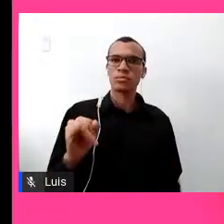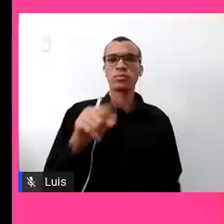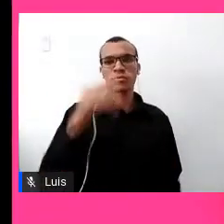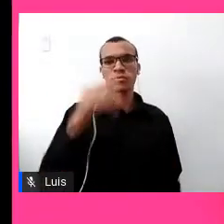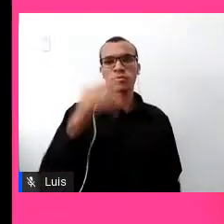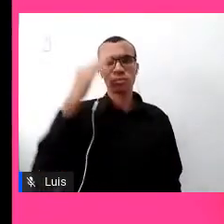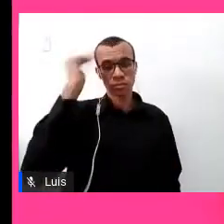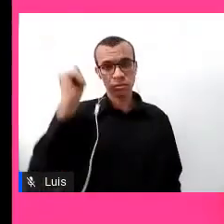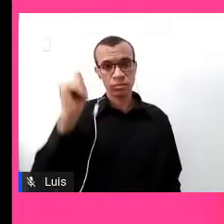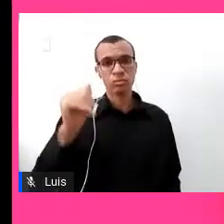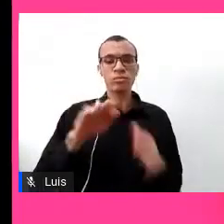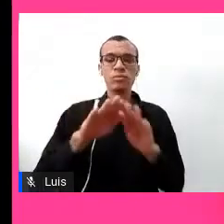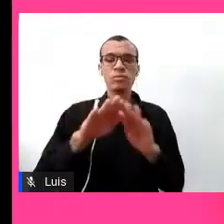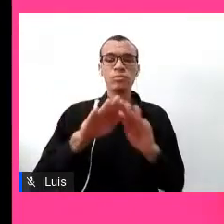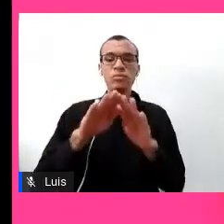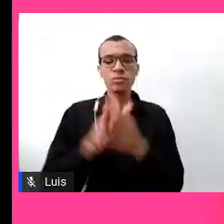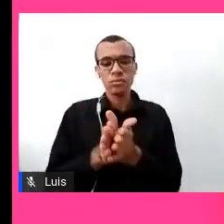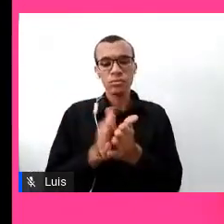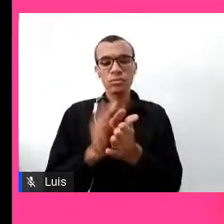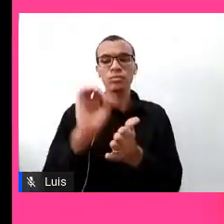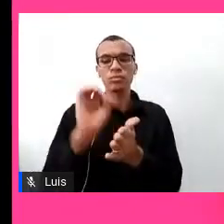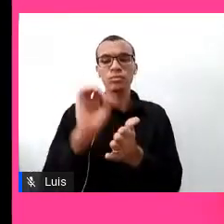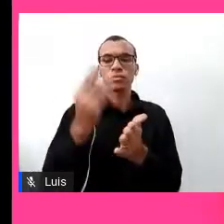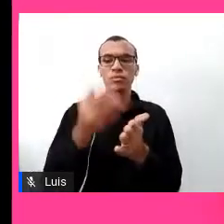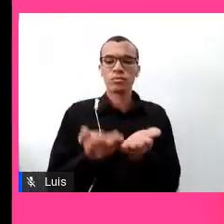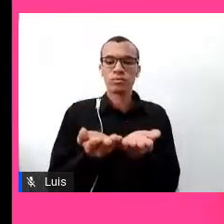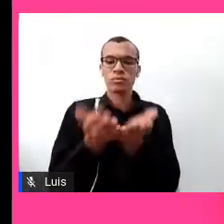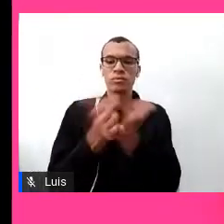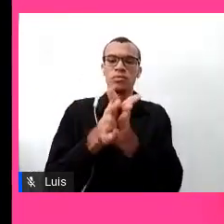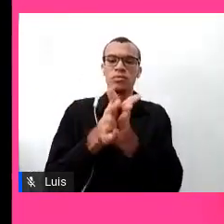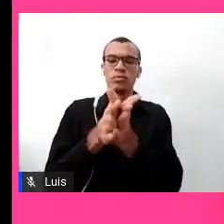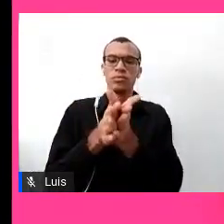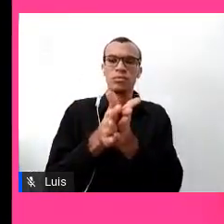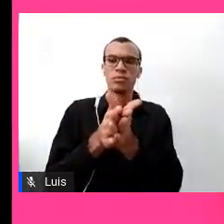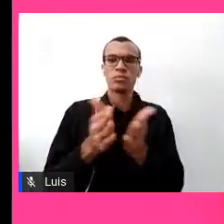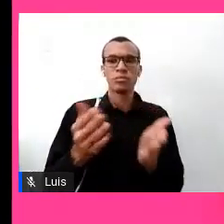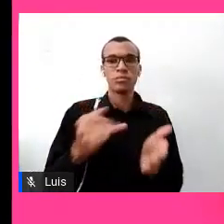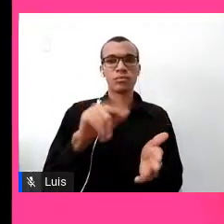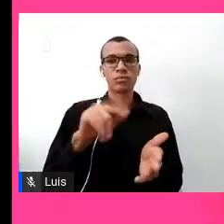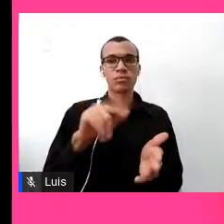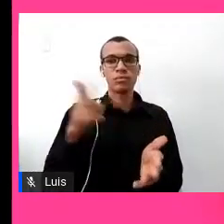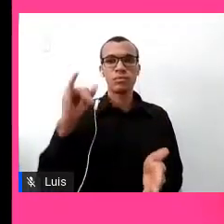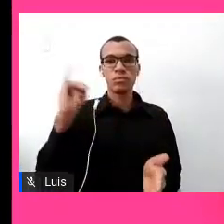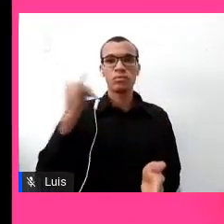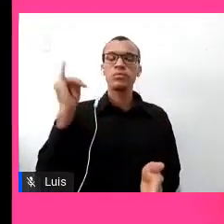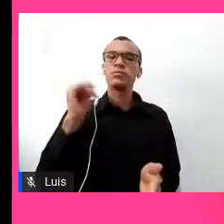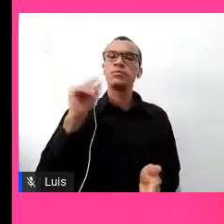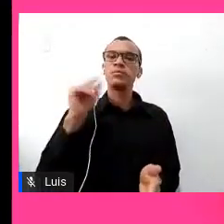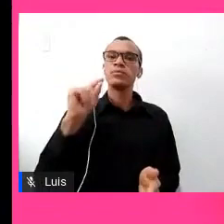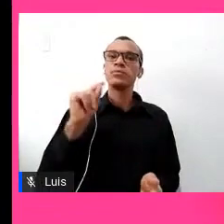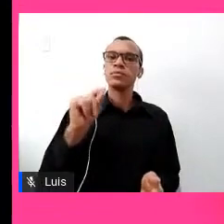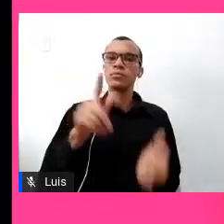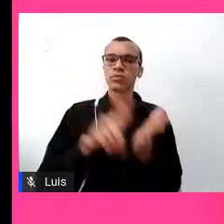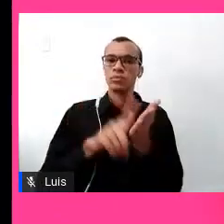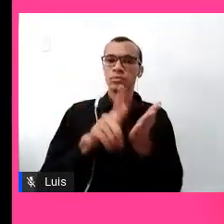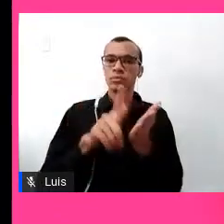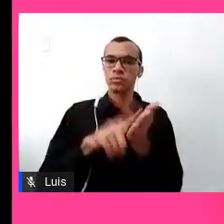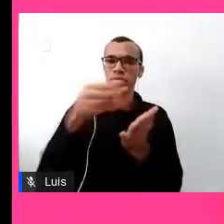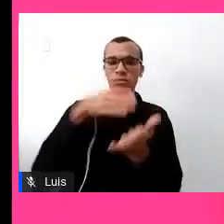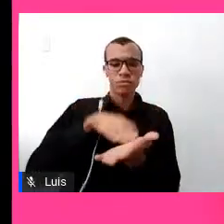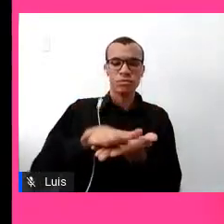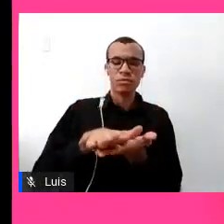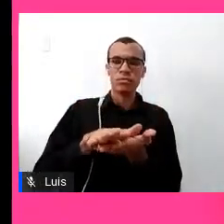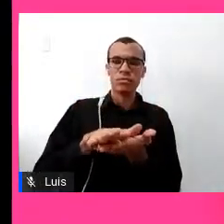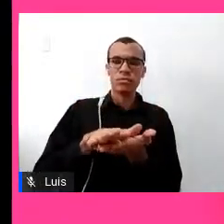papel para baixo ou para cima, né? Uma outra coisa importante, no papel, quando vocês imprimirem, vocês